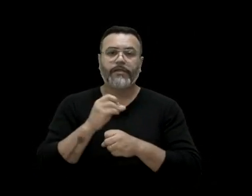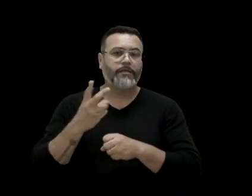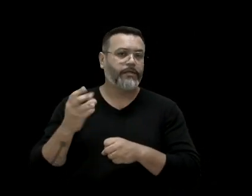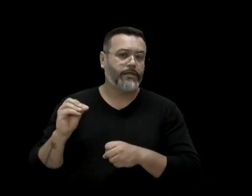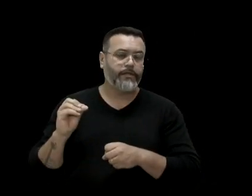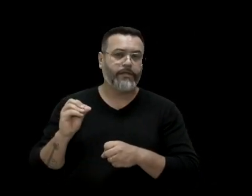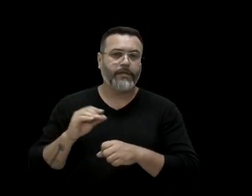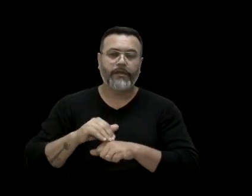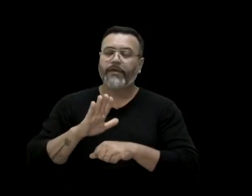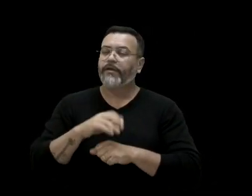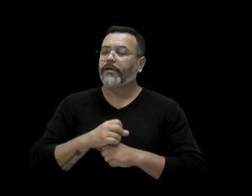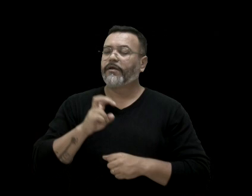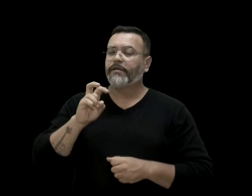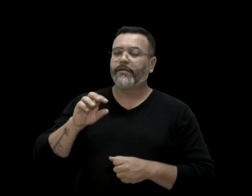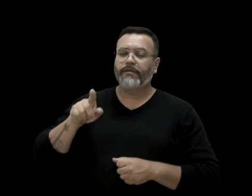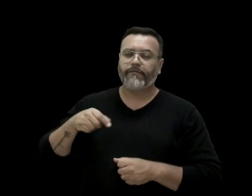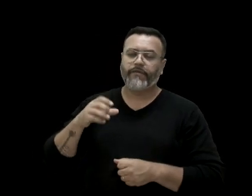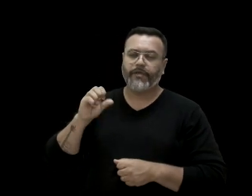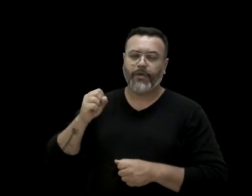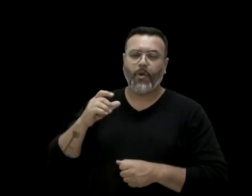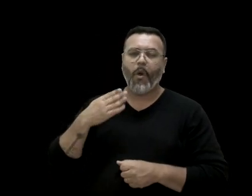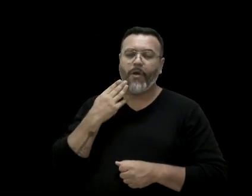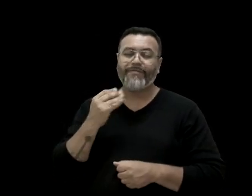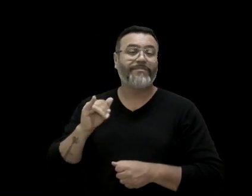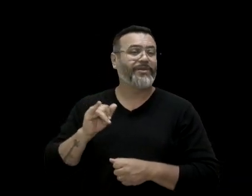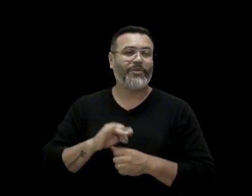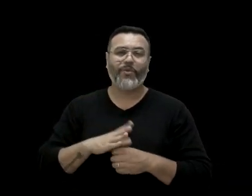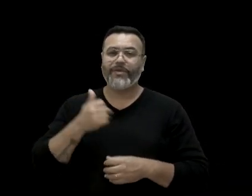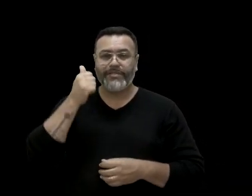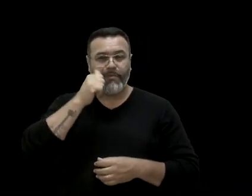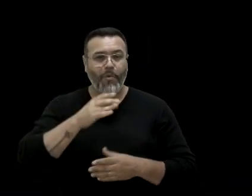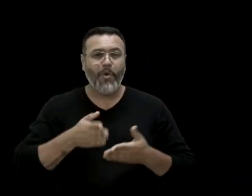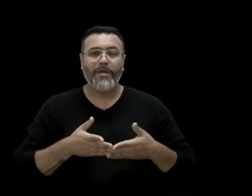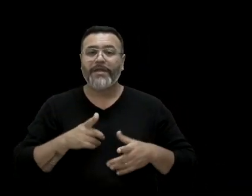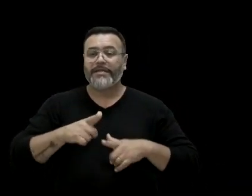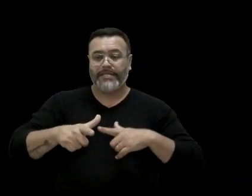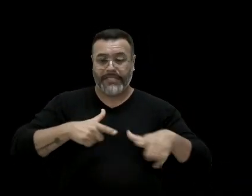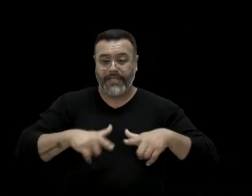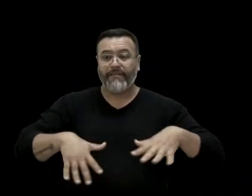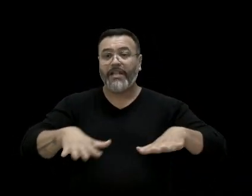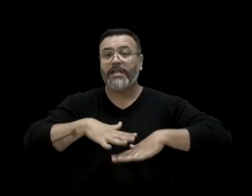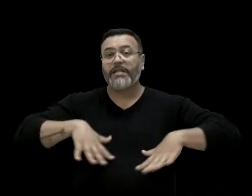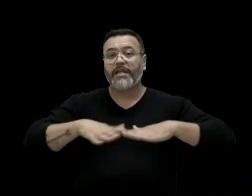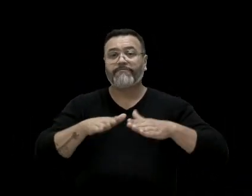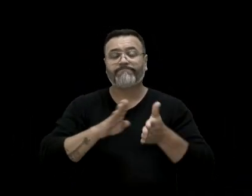milhões de mulheres saíram do mercado de trabalho devido à sobrecarga